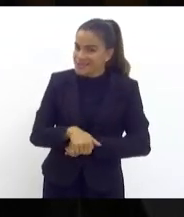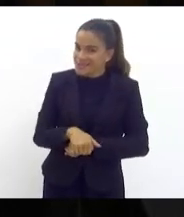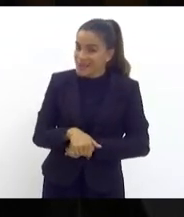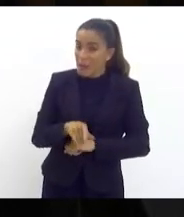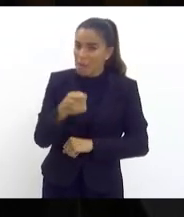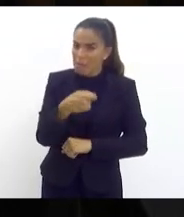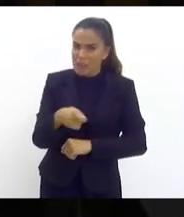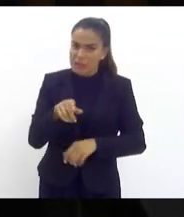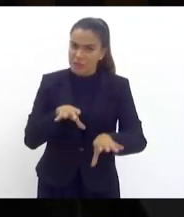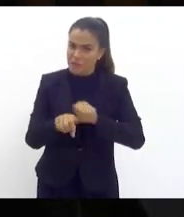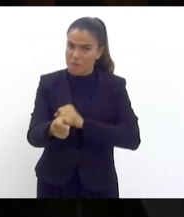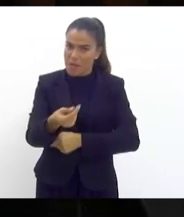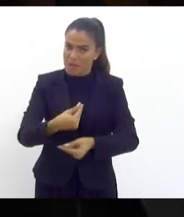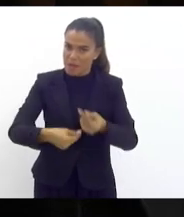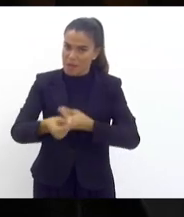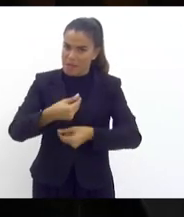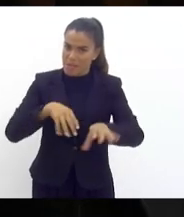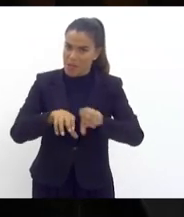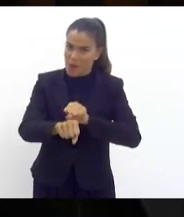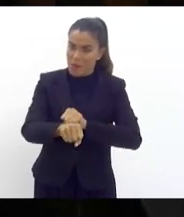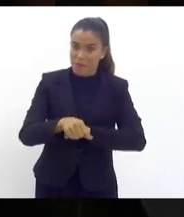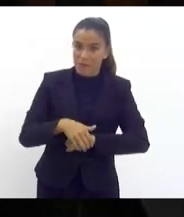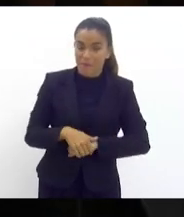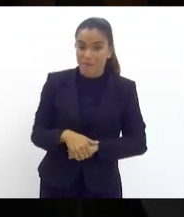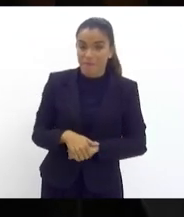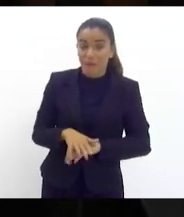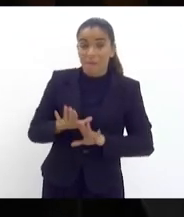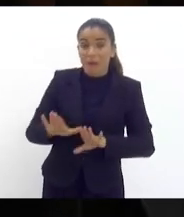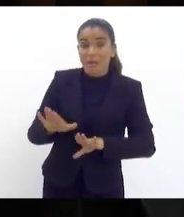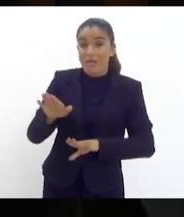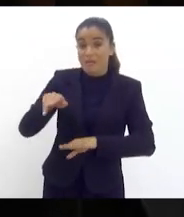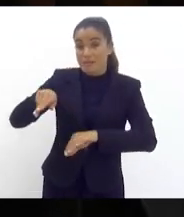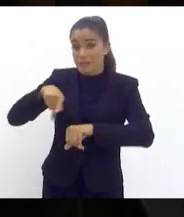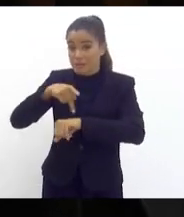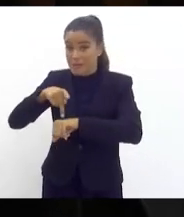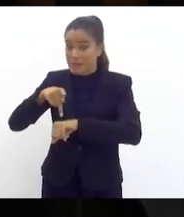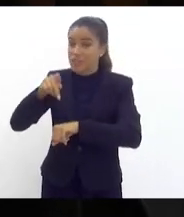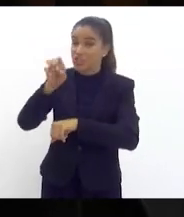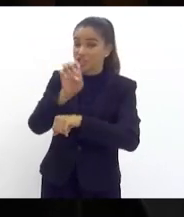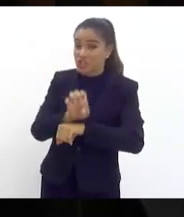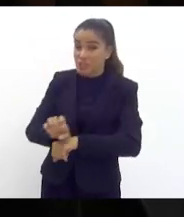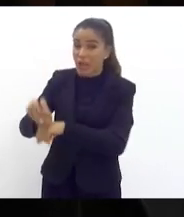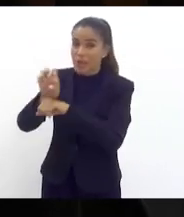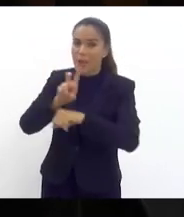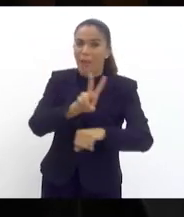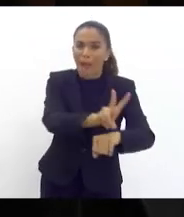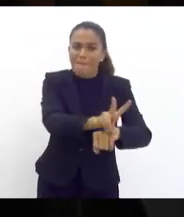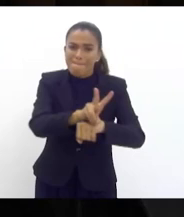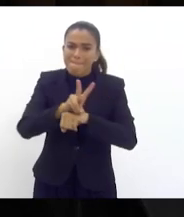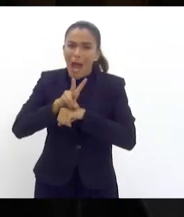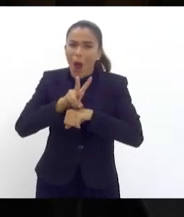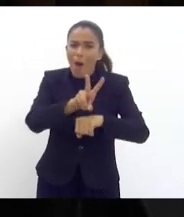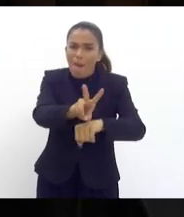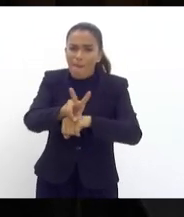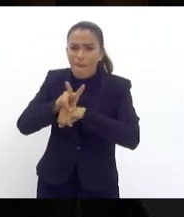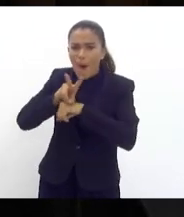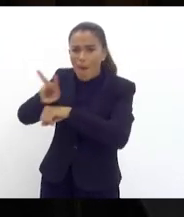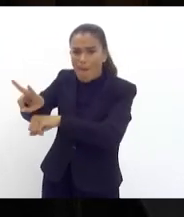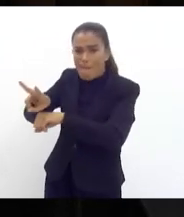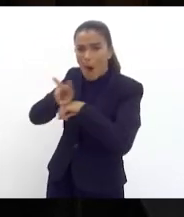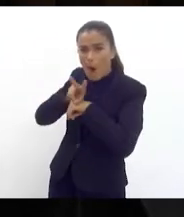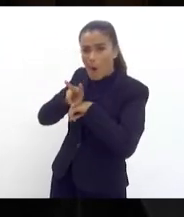isso. Os países e os estados que tomam empréstimo de grande vulto no